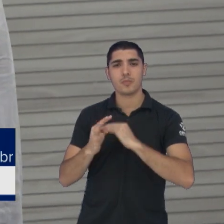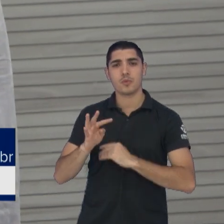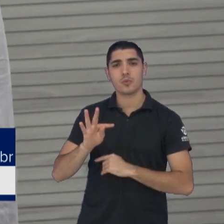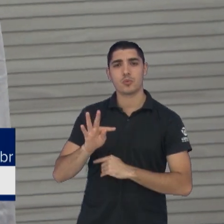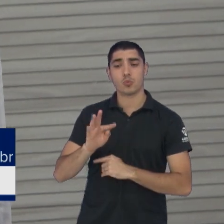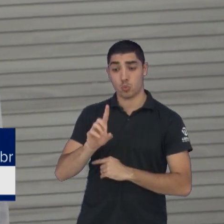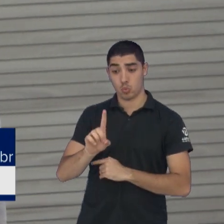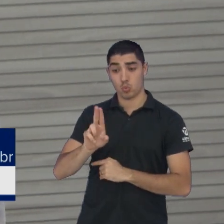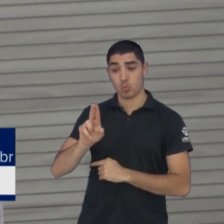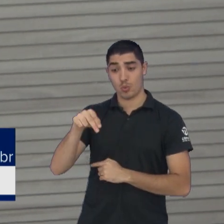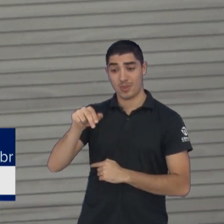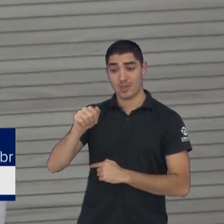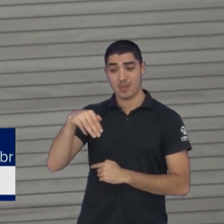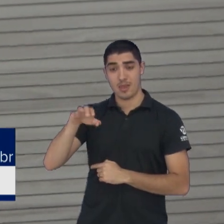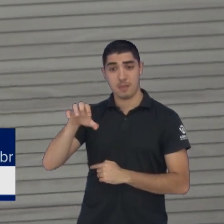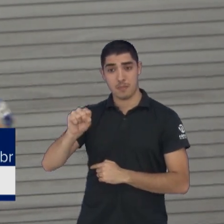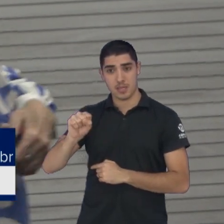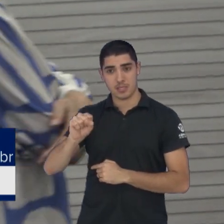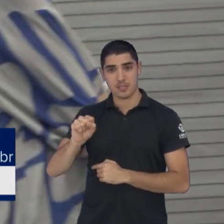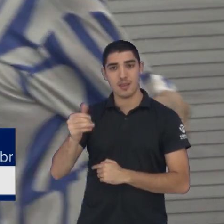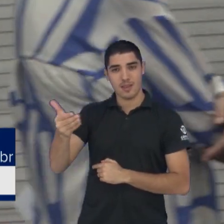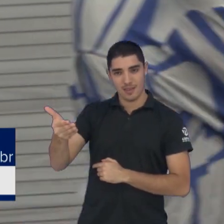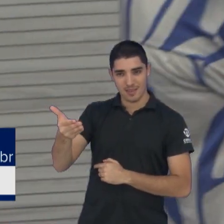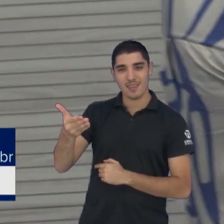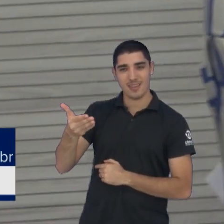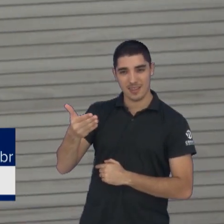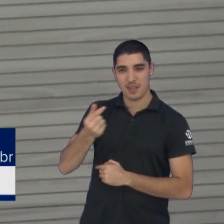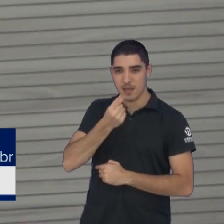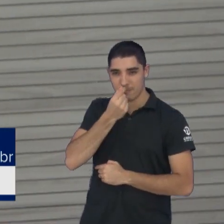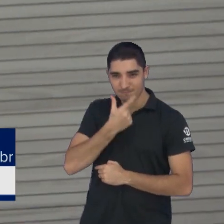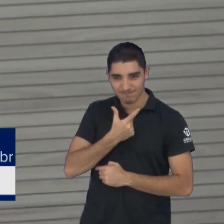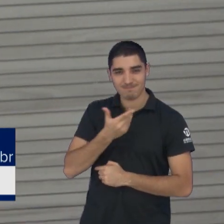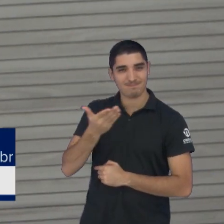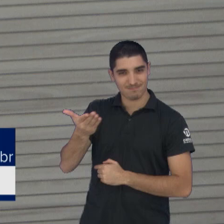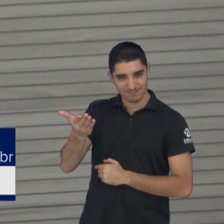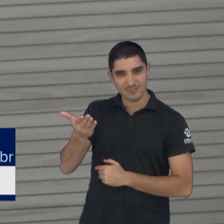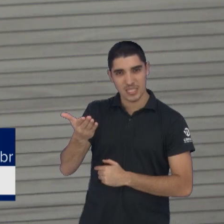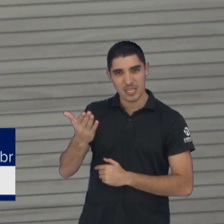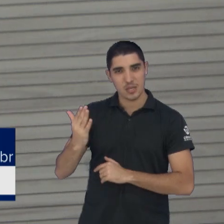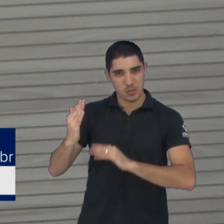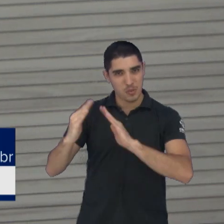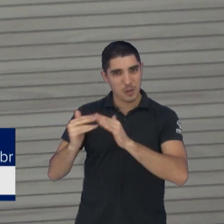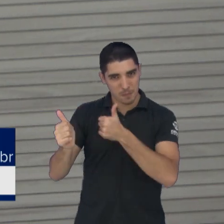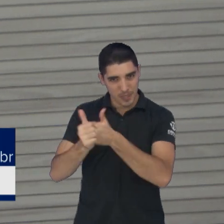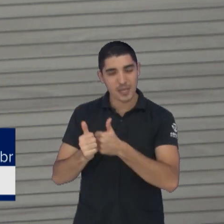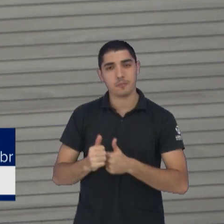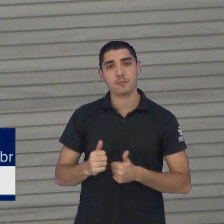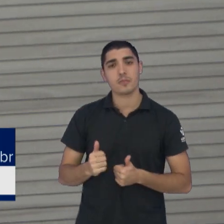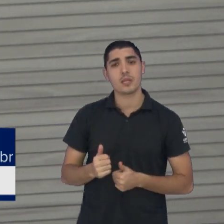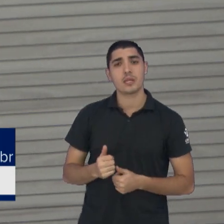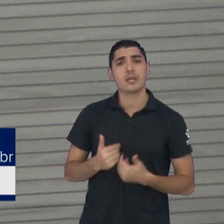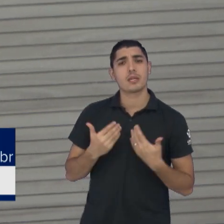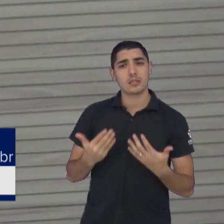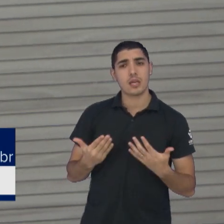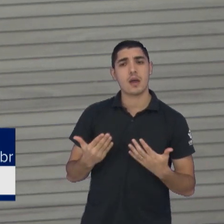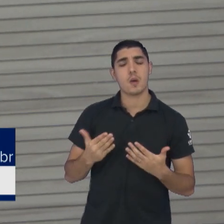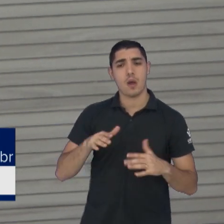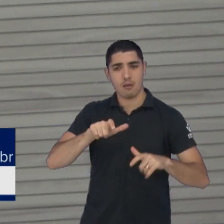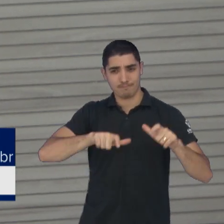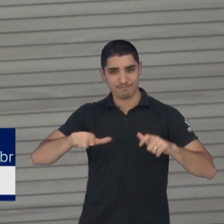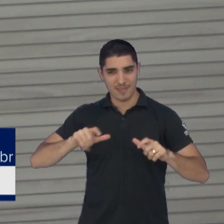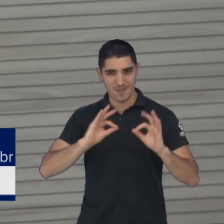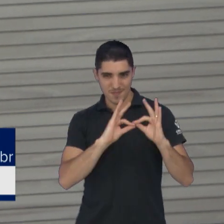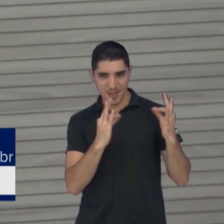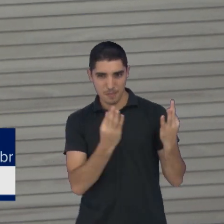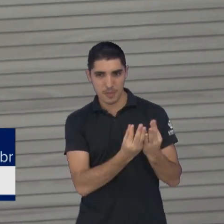lá para o lado do nosso amigo presidente, e ali as famílias, tem que levar a criança, tem que caminhar